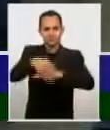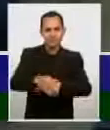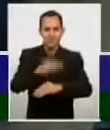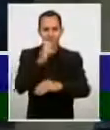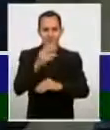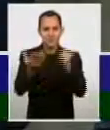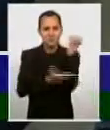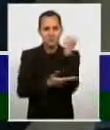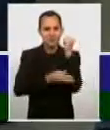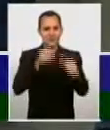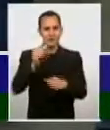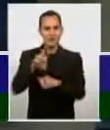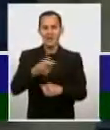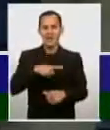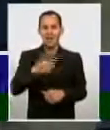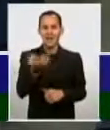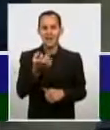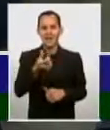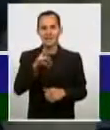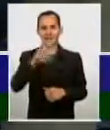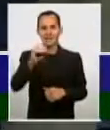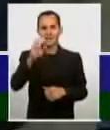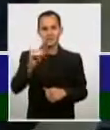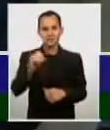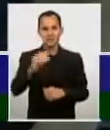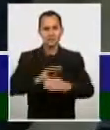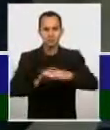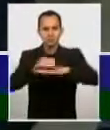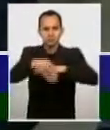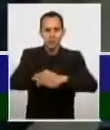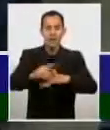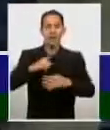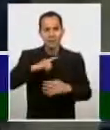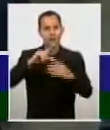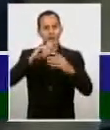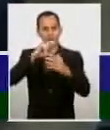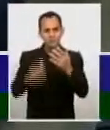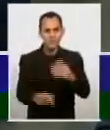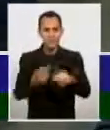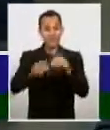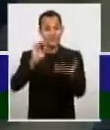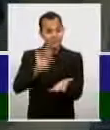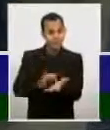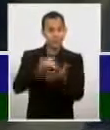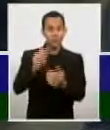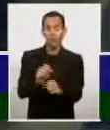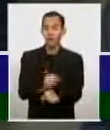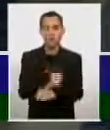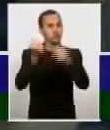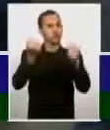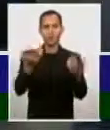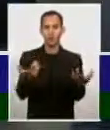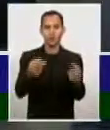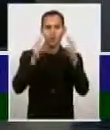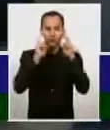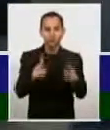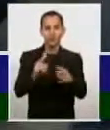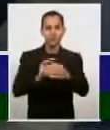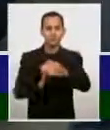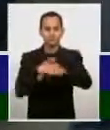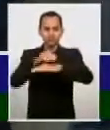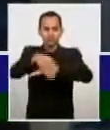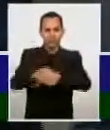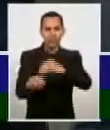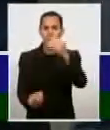que o Gilmar quer colocar 600 quebra-mola na cidade. O que estão vendo aí é isso aí para todo lado. Então, na verdade, é um absurdo isso. Estou vendo quebra-mola